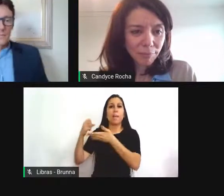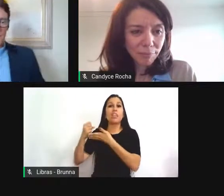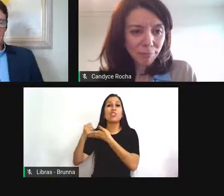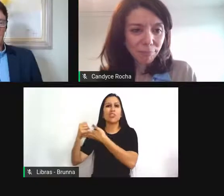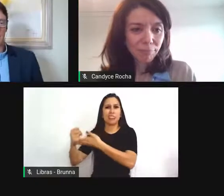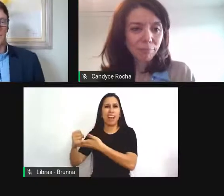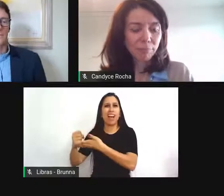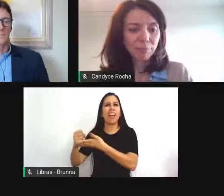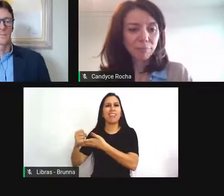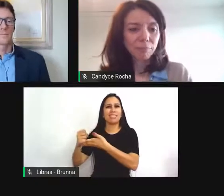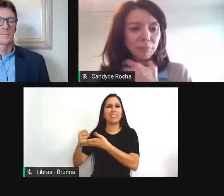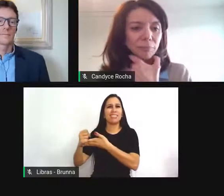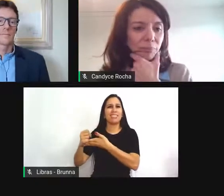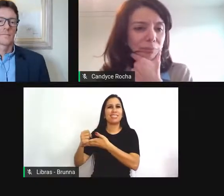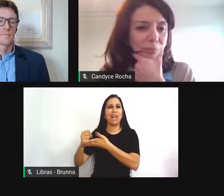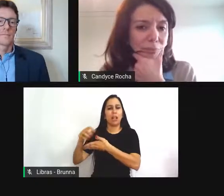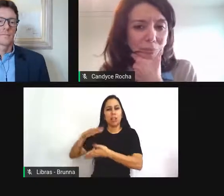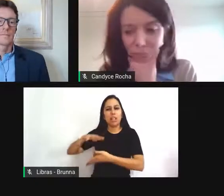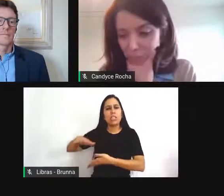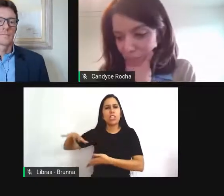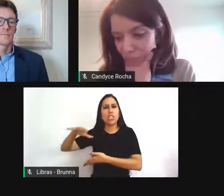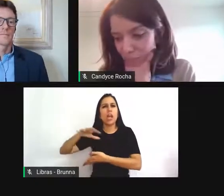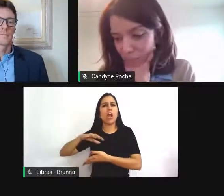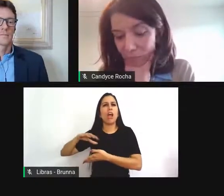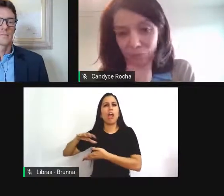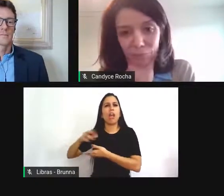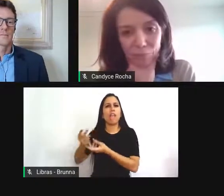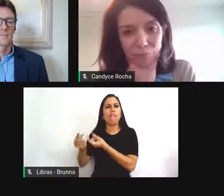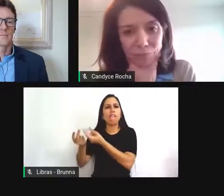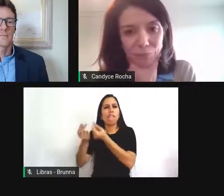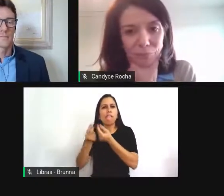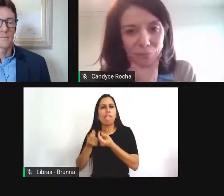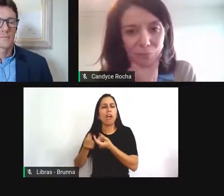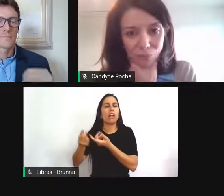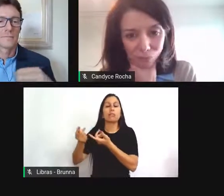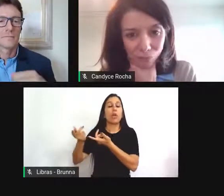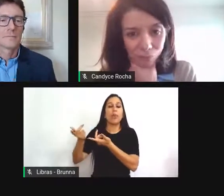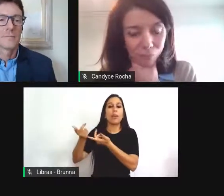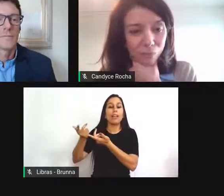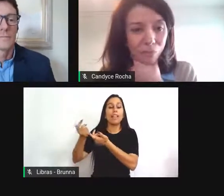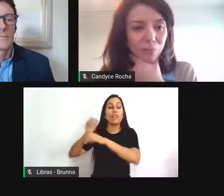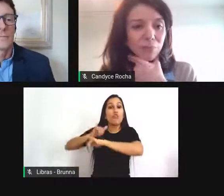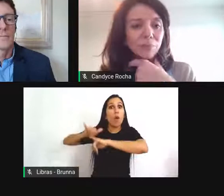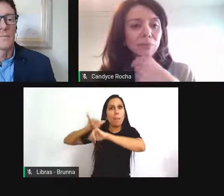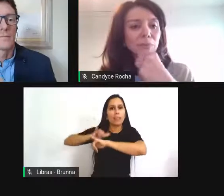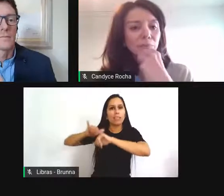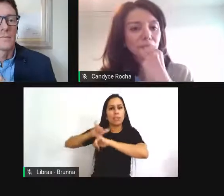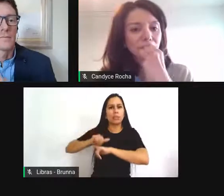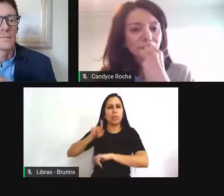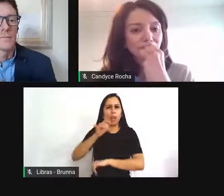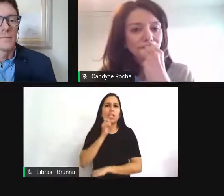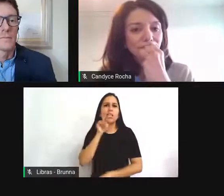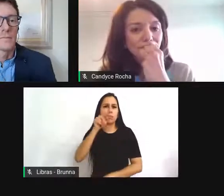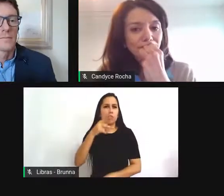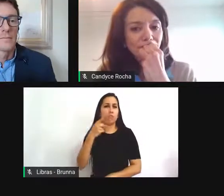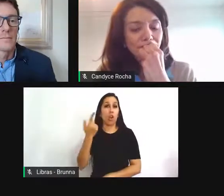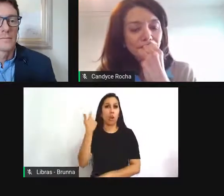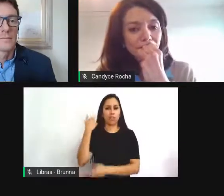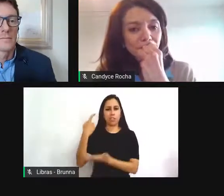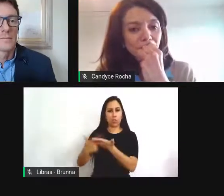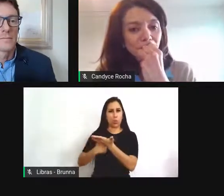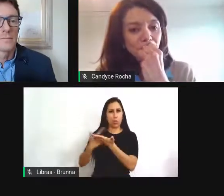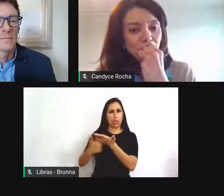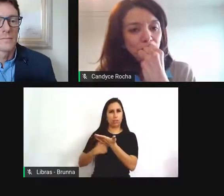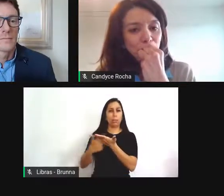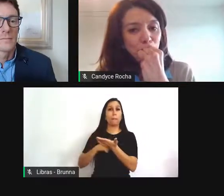trabalhar esse pequeno custo de transação que envolve disseminar essa informação. Por exemplo, você falou do livro. Tem